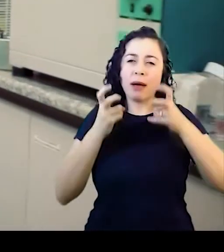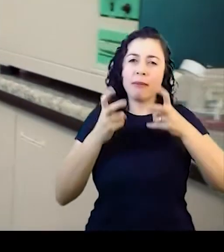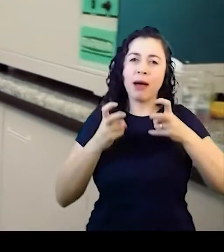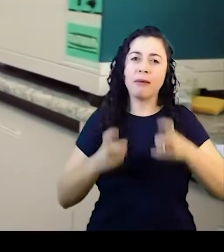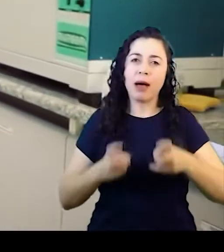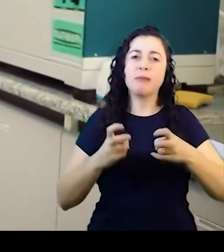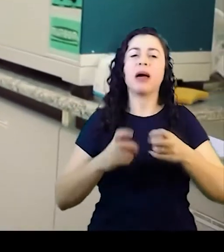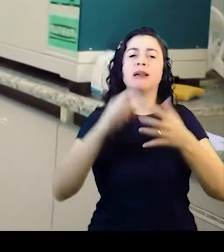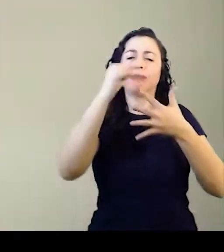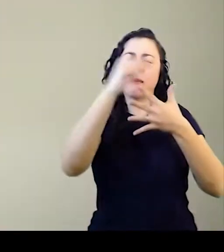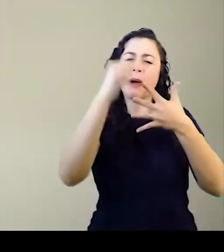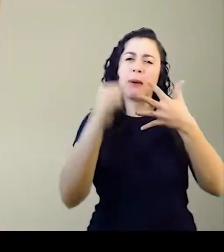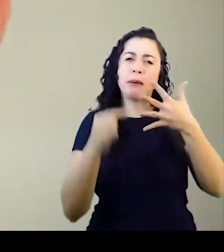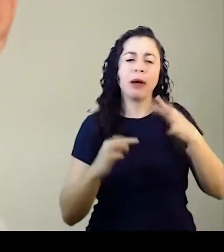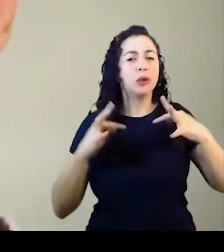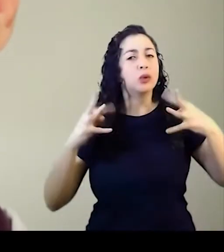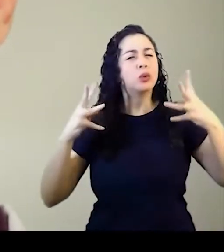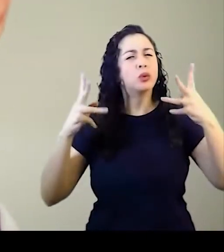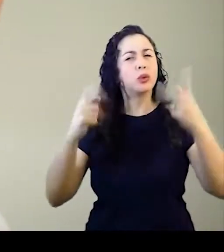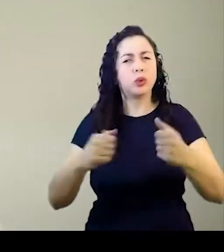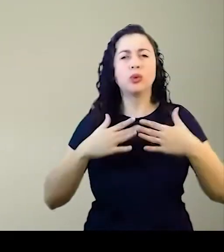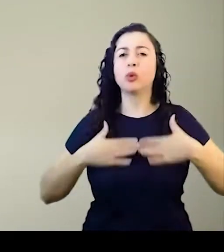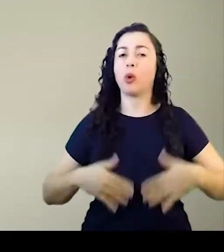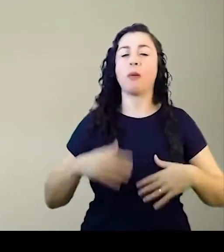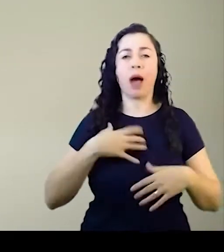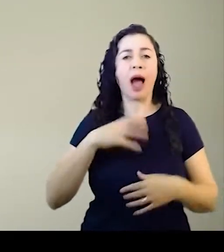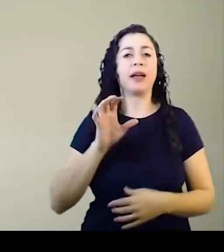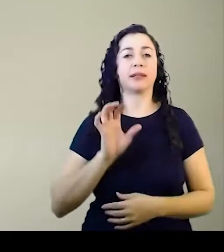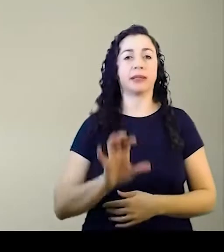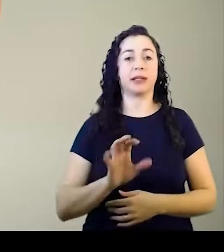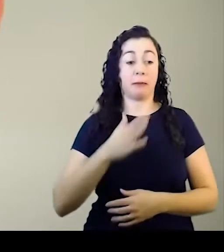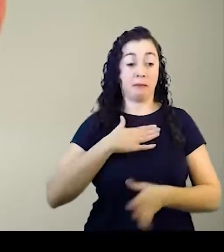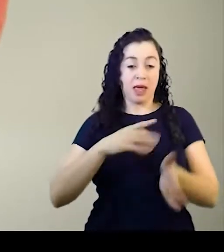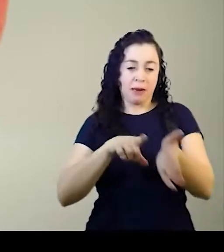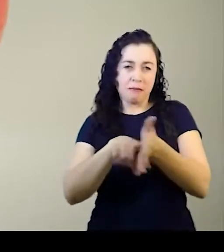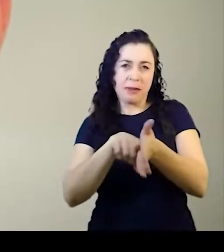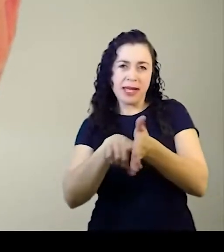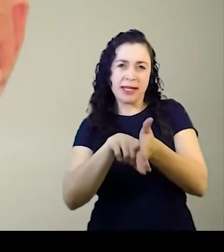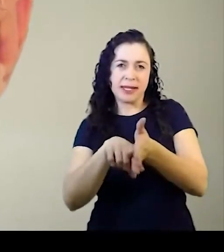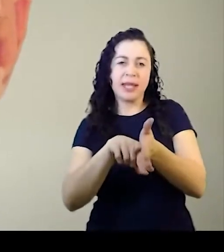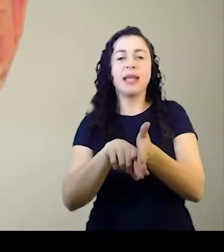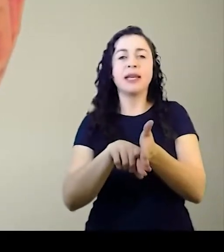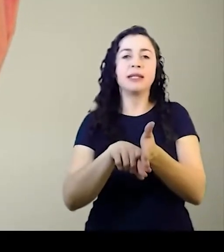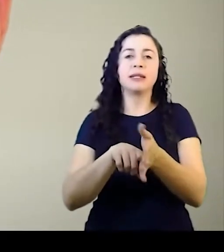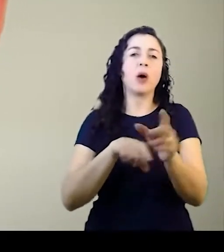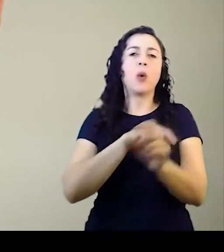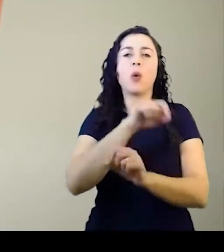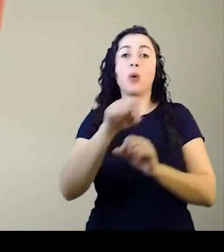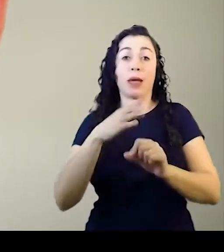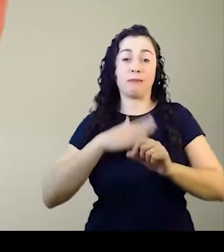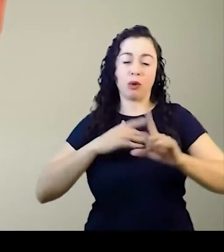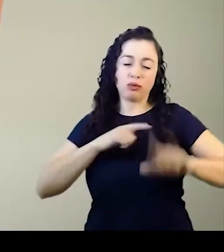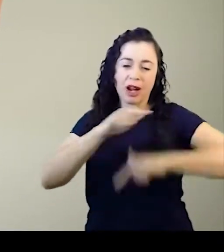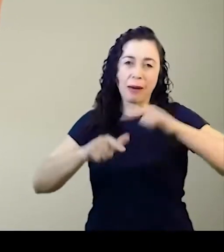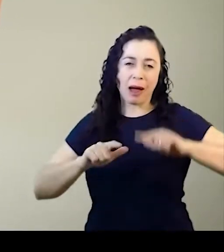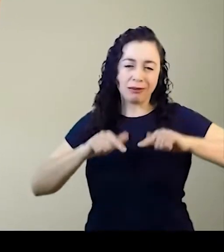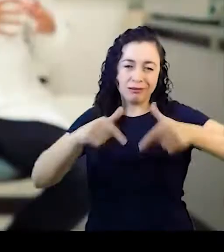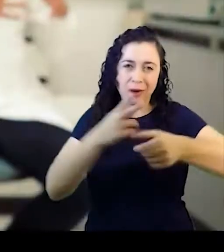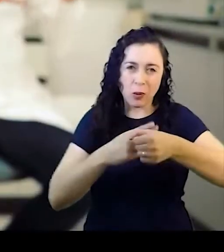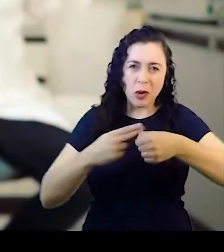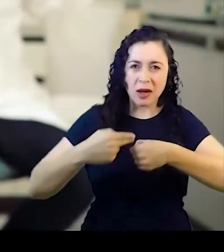todos os organismos são assim. A minha linha de pesquisa aqui, que eu faço, né, como parte da força-tarefa,